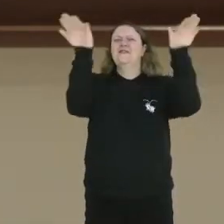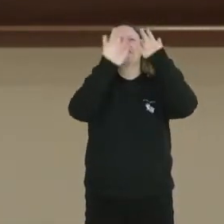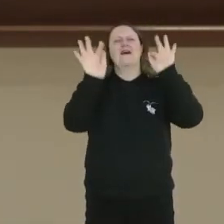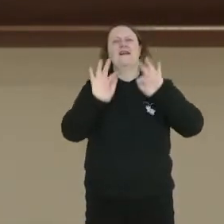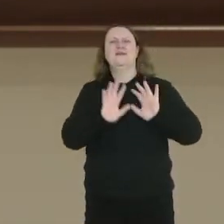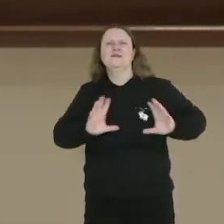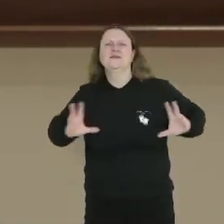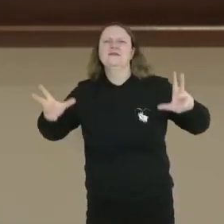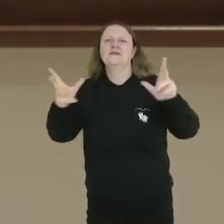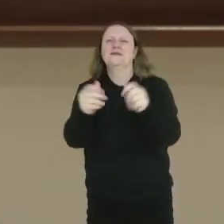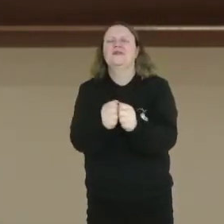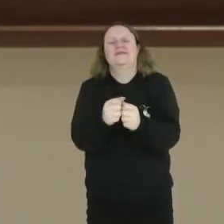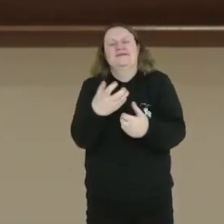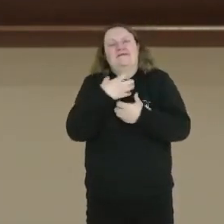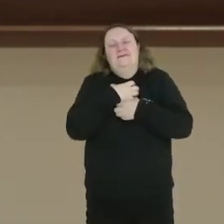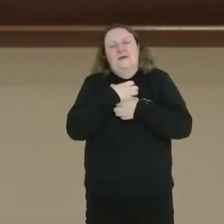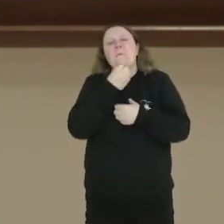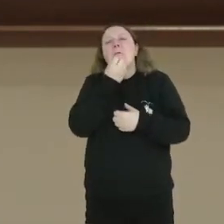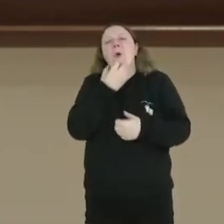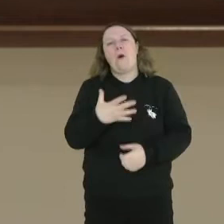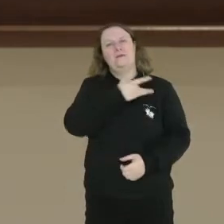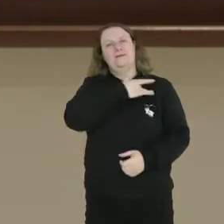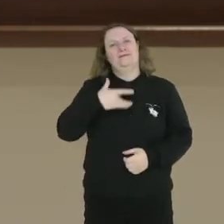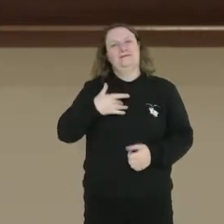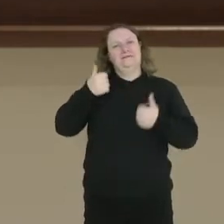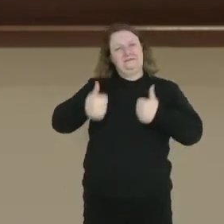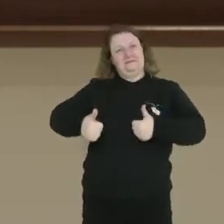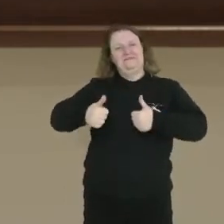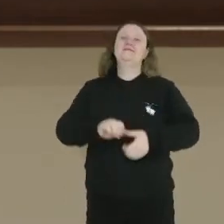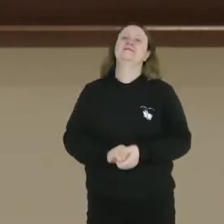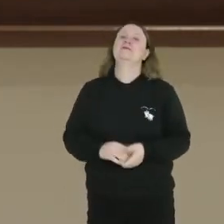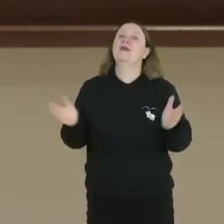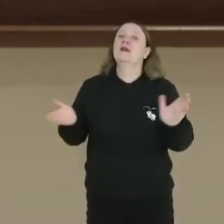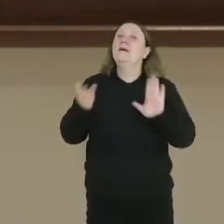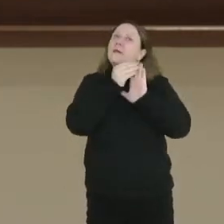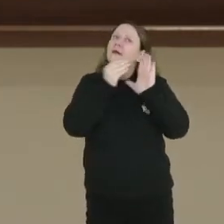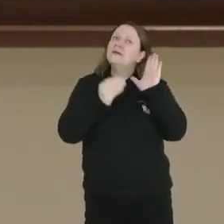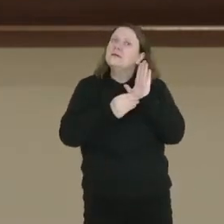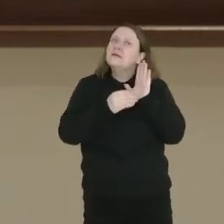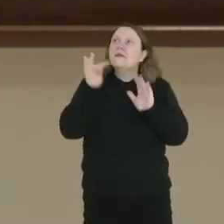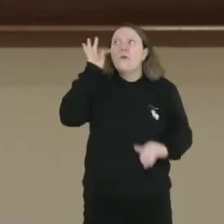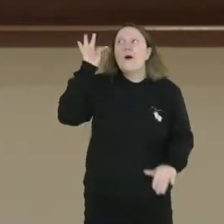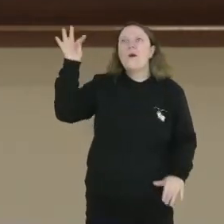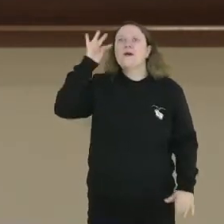todos estamos bem. Estamos trabalhando o quê? Teorema de